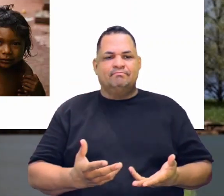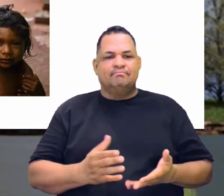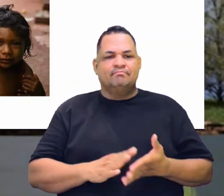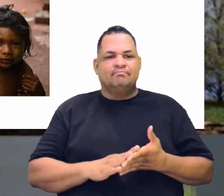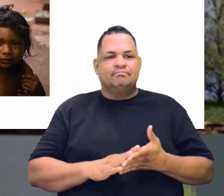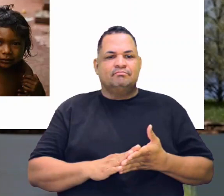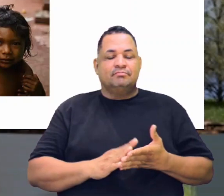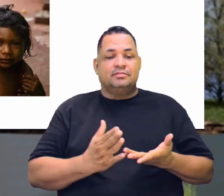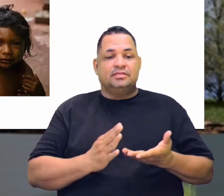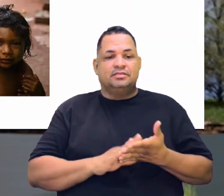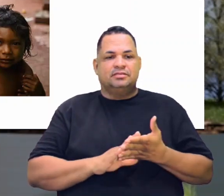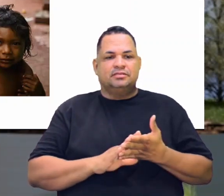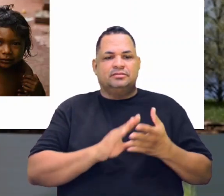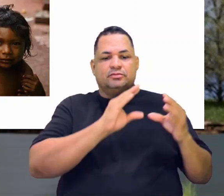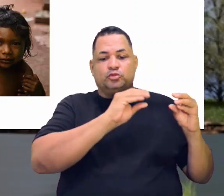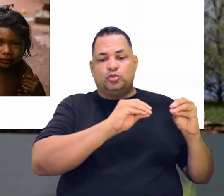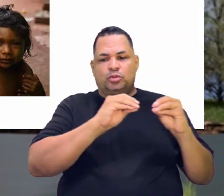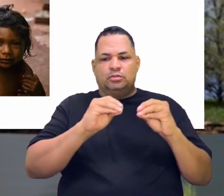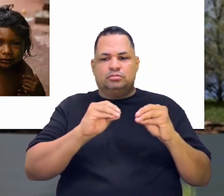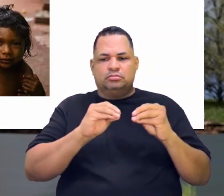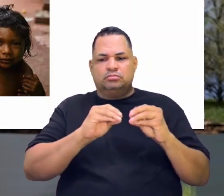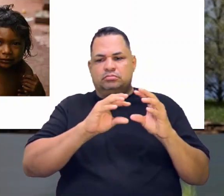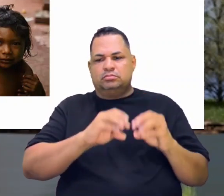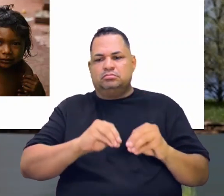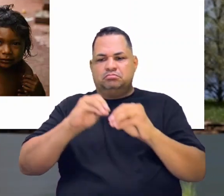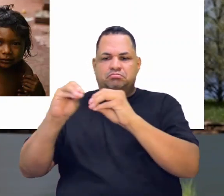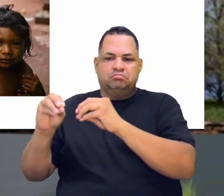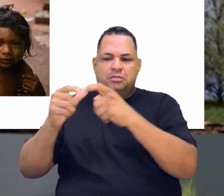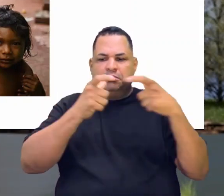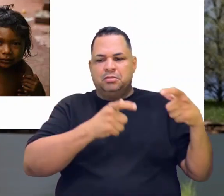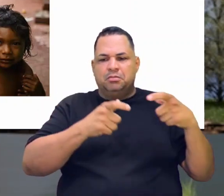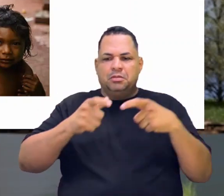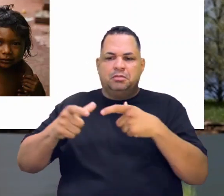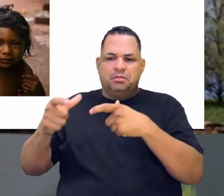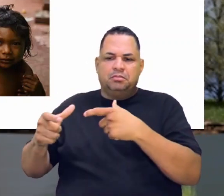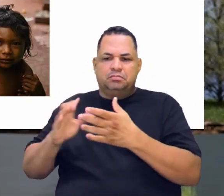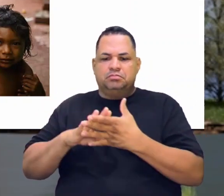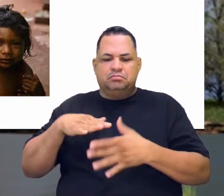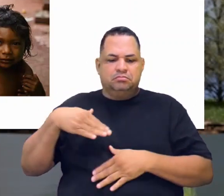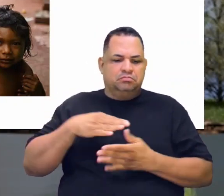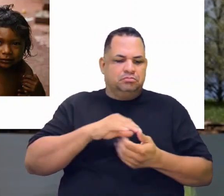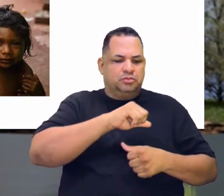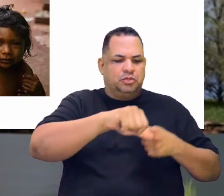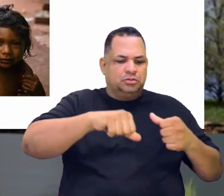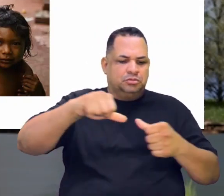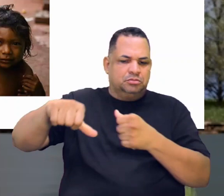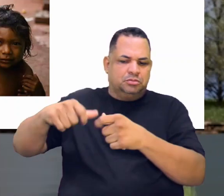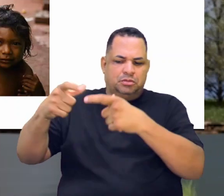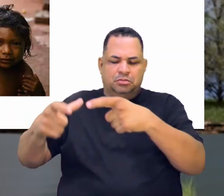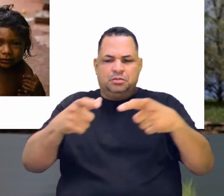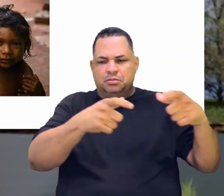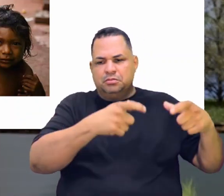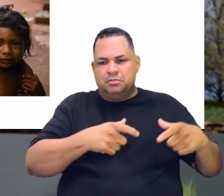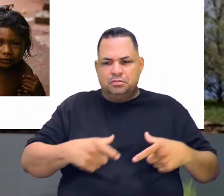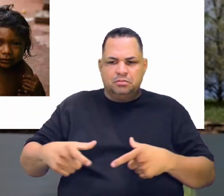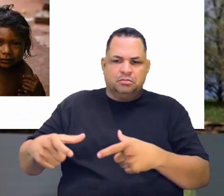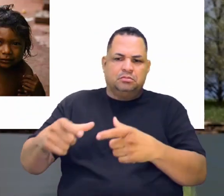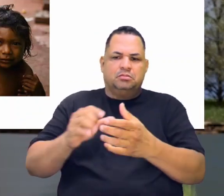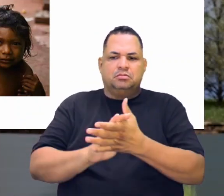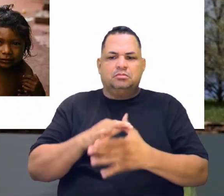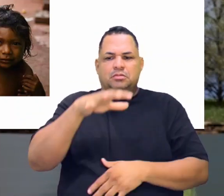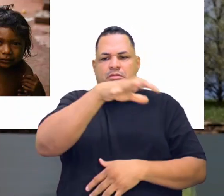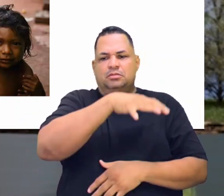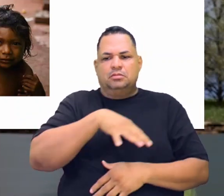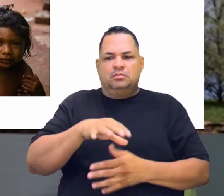são nômades, tá? Essa tribo aí, senhores, eles ficam perambulando pela região de